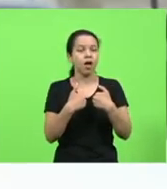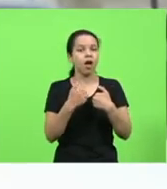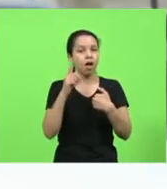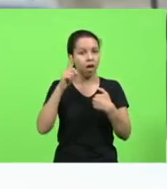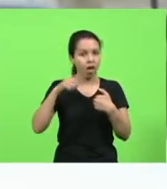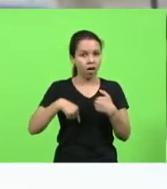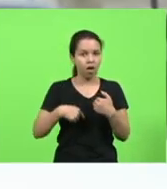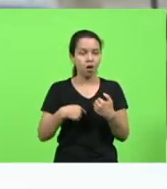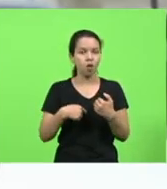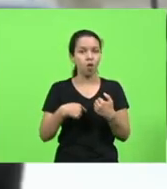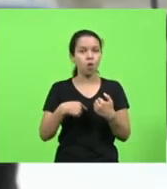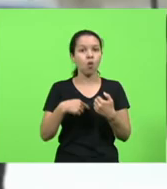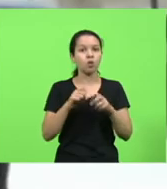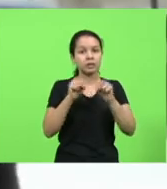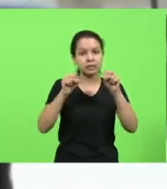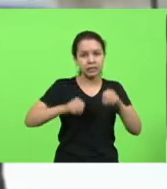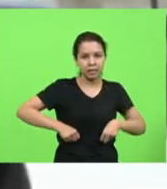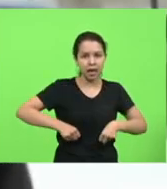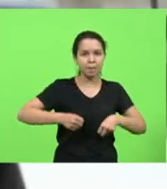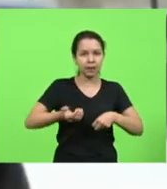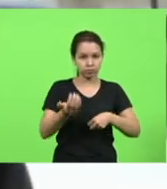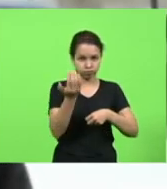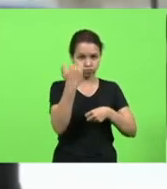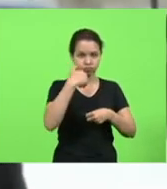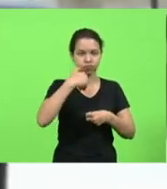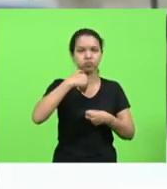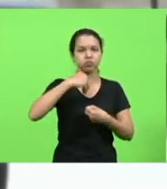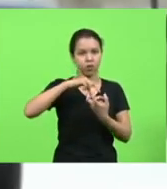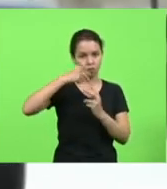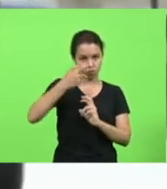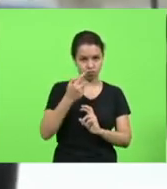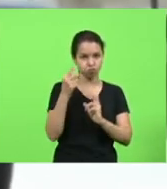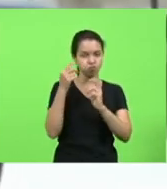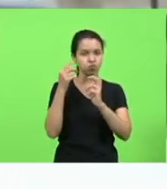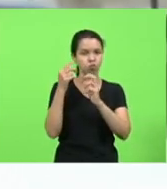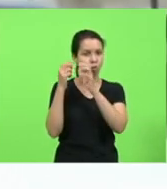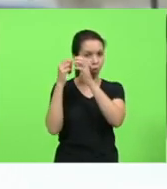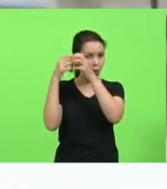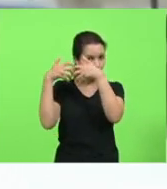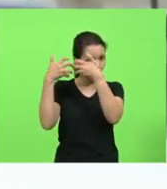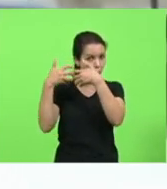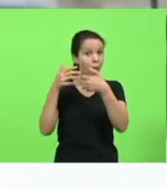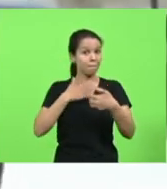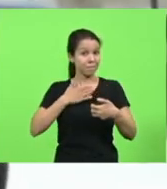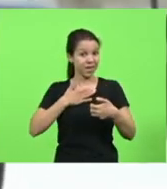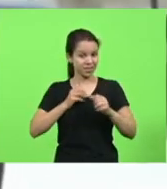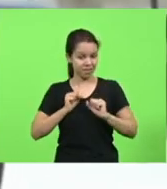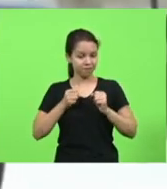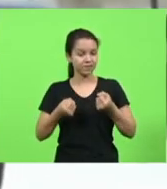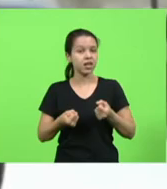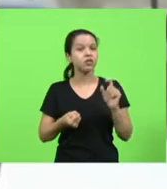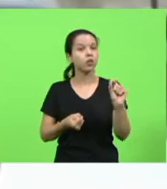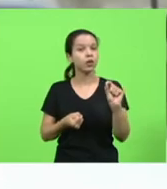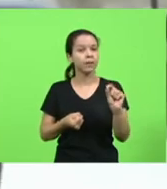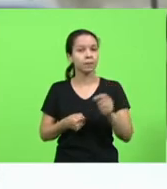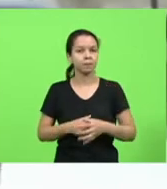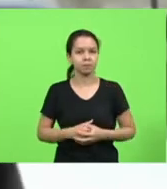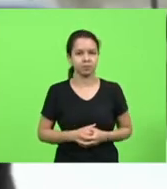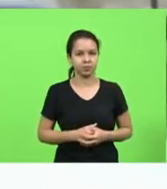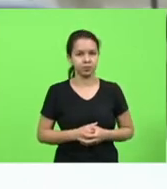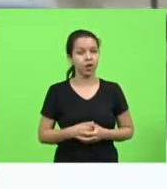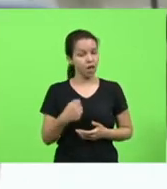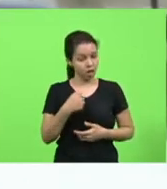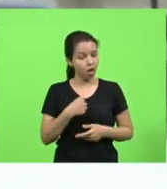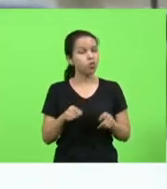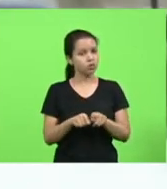central. E a minha defesa para com os pacientes, que eu também sou paciente, é que é o seguinte... As pessoas